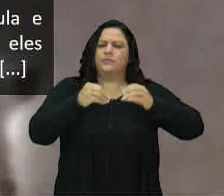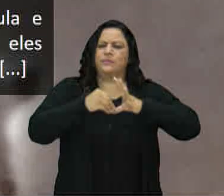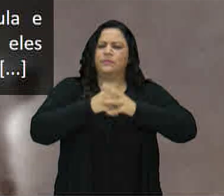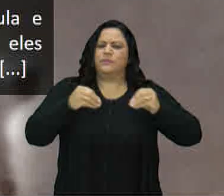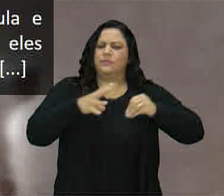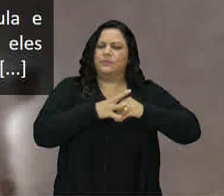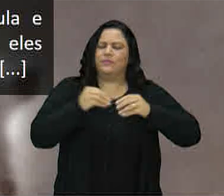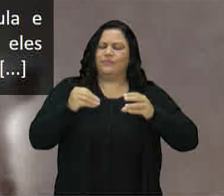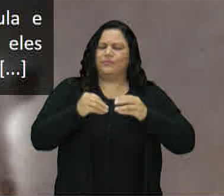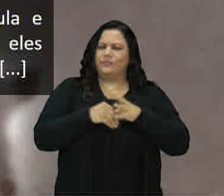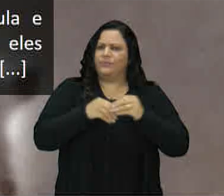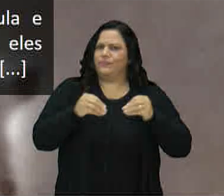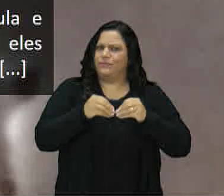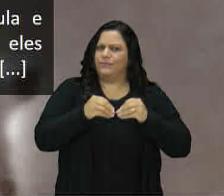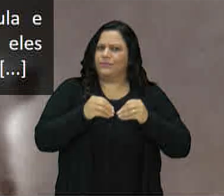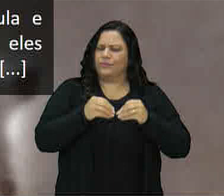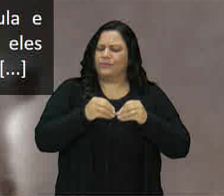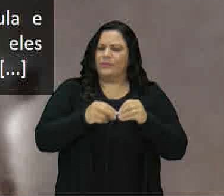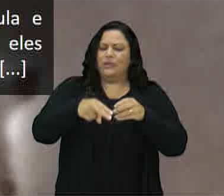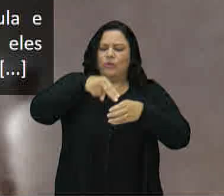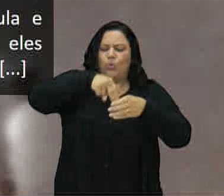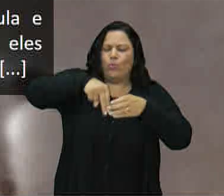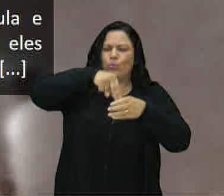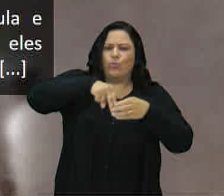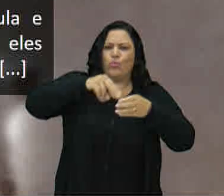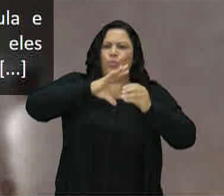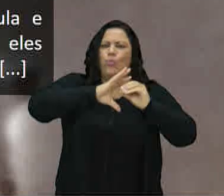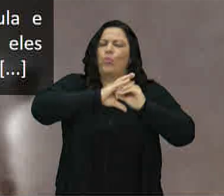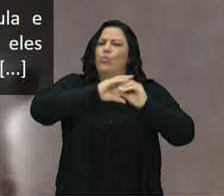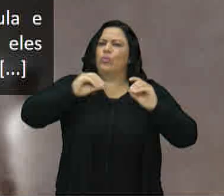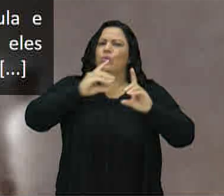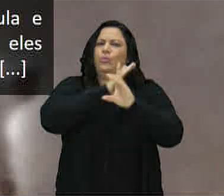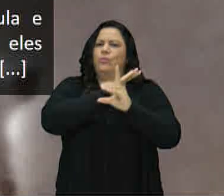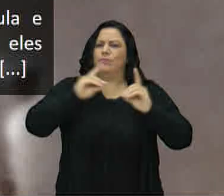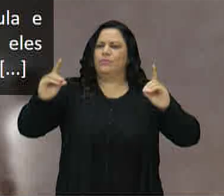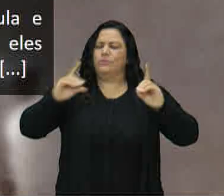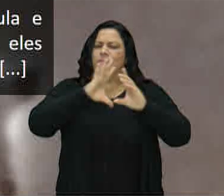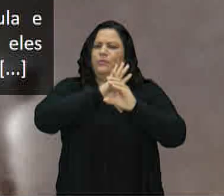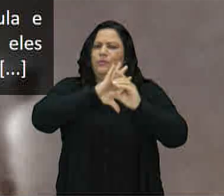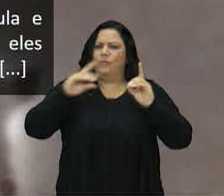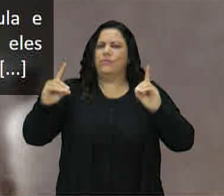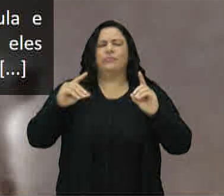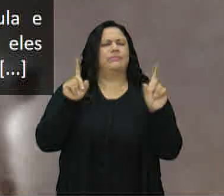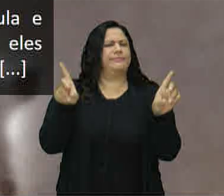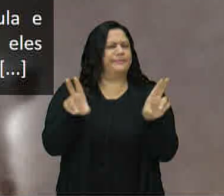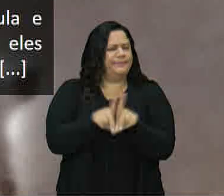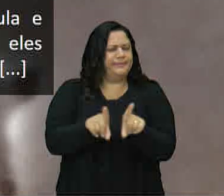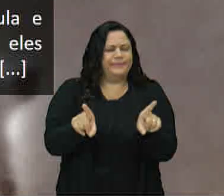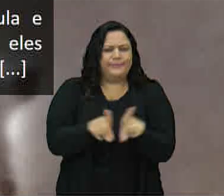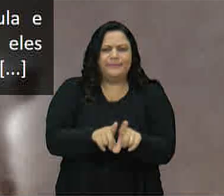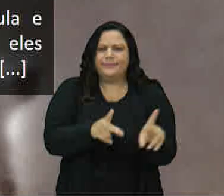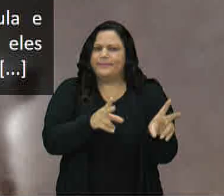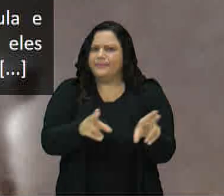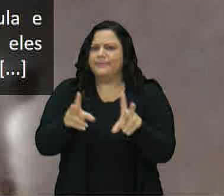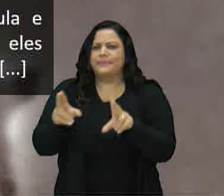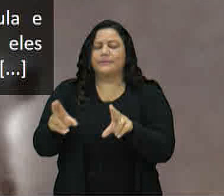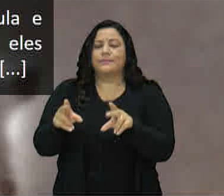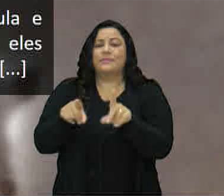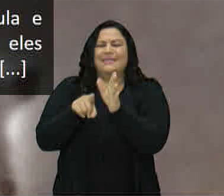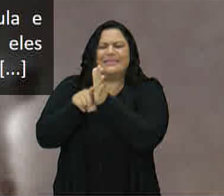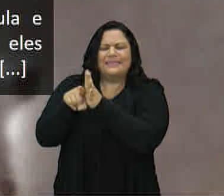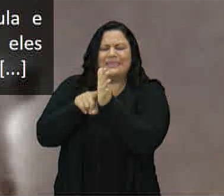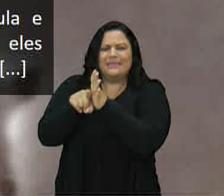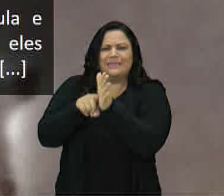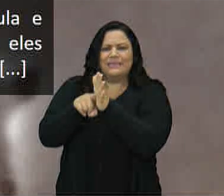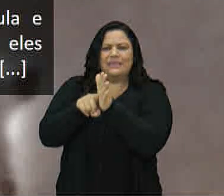Com a duplicação do núcleo, então todo o DNA foi duplicado, onde ficam os cromossomos. No entanto, os cientistas bloquearam a fase